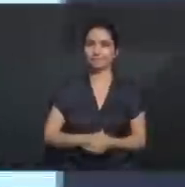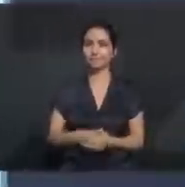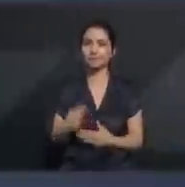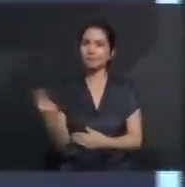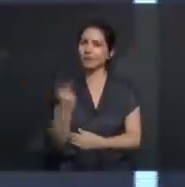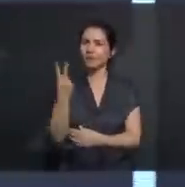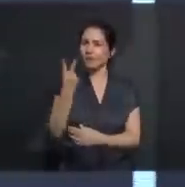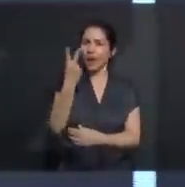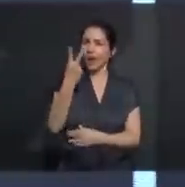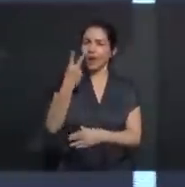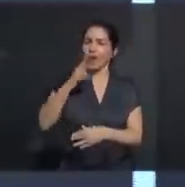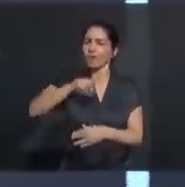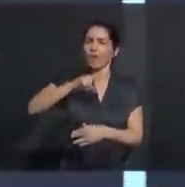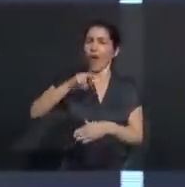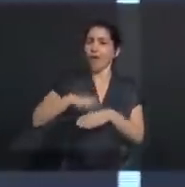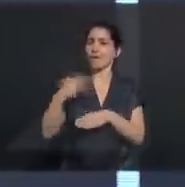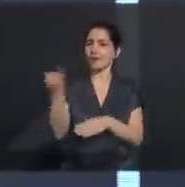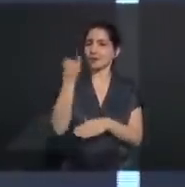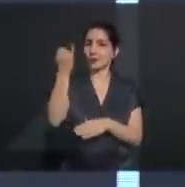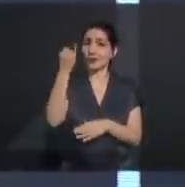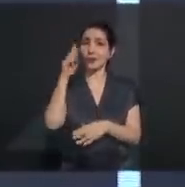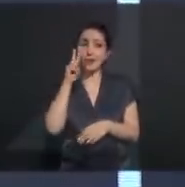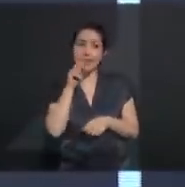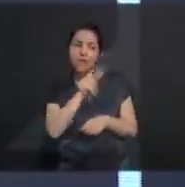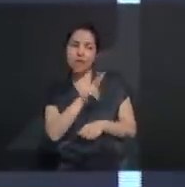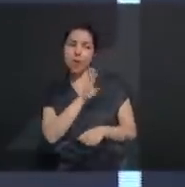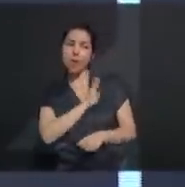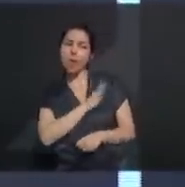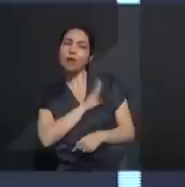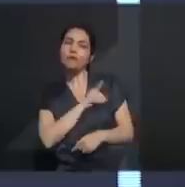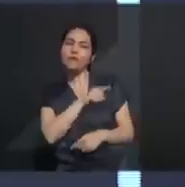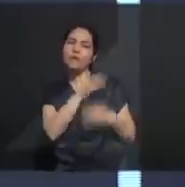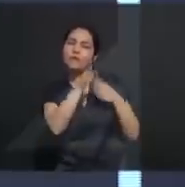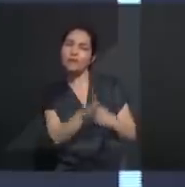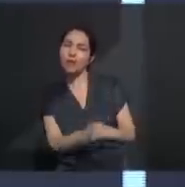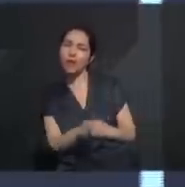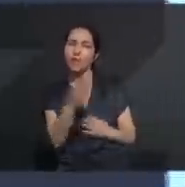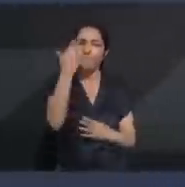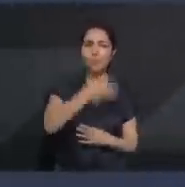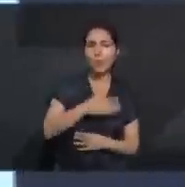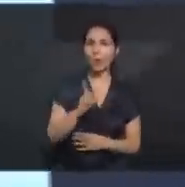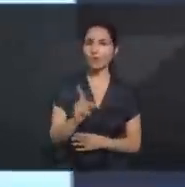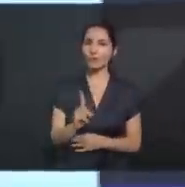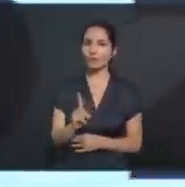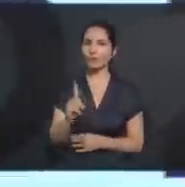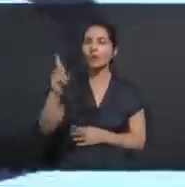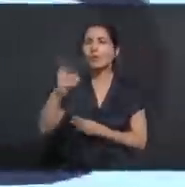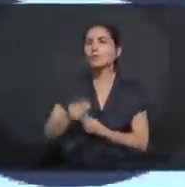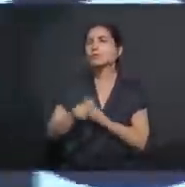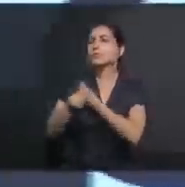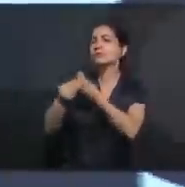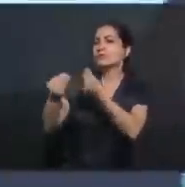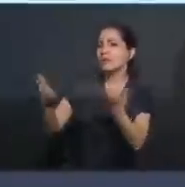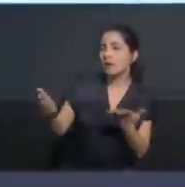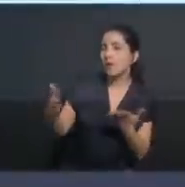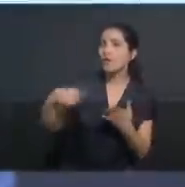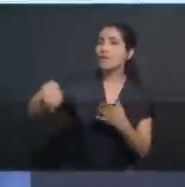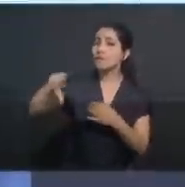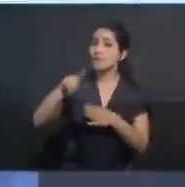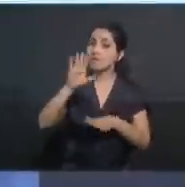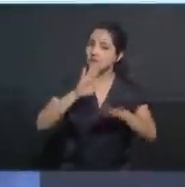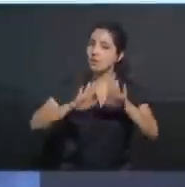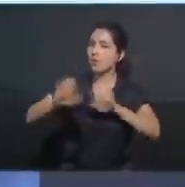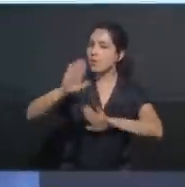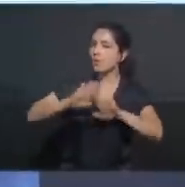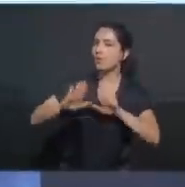eu posso te confiar alguma coisa para dar certo? O que Deus te entregou? Você tem cuidado disso, bem